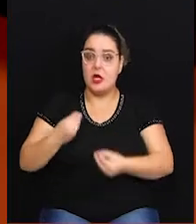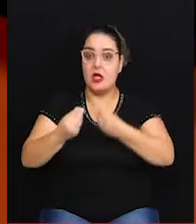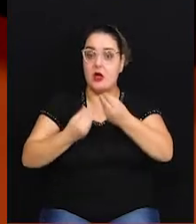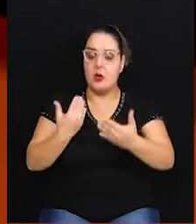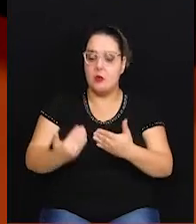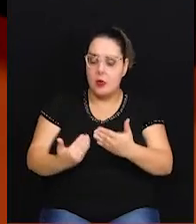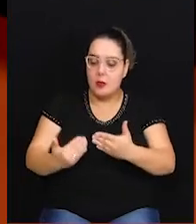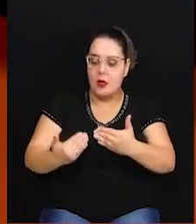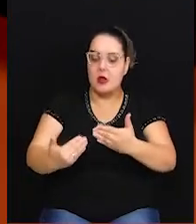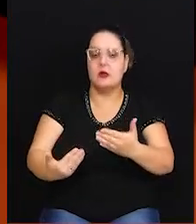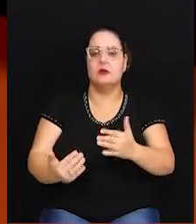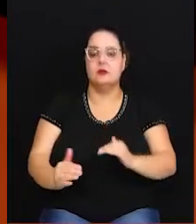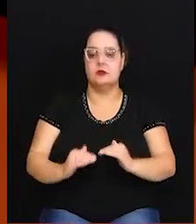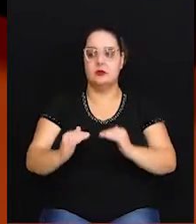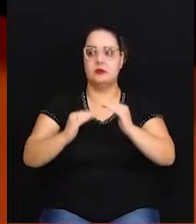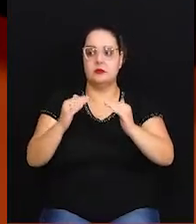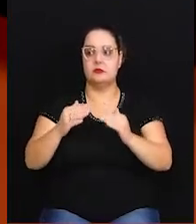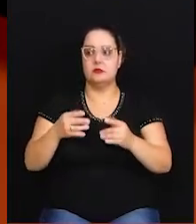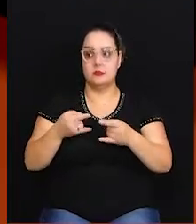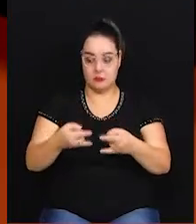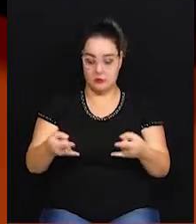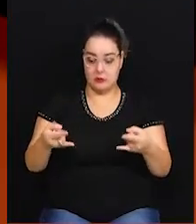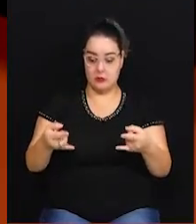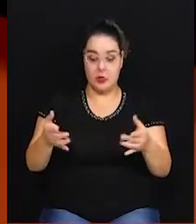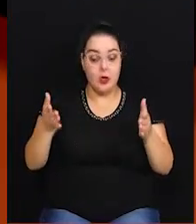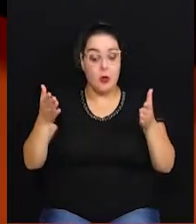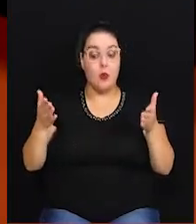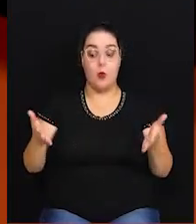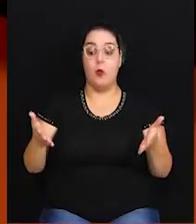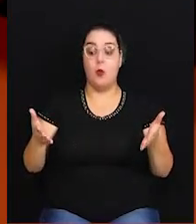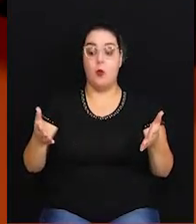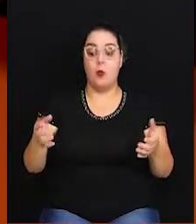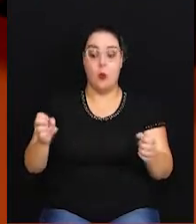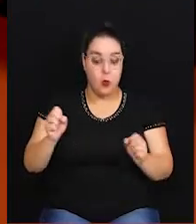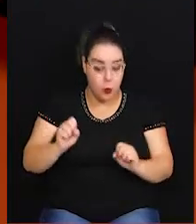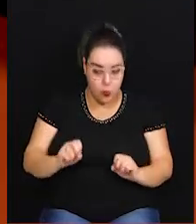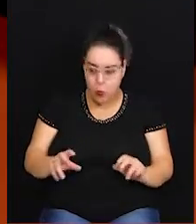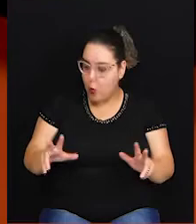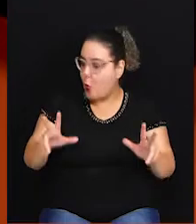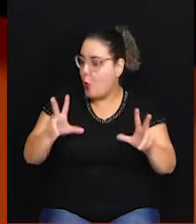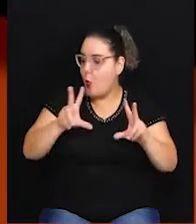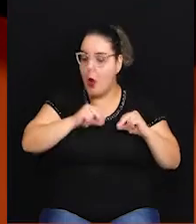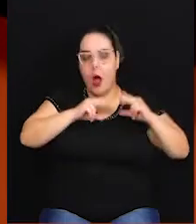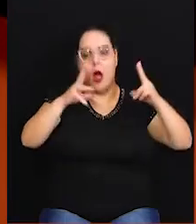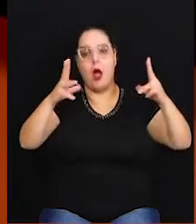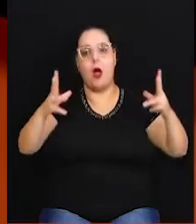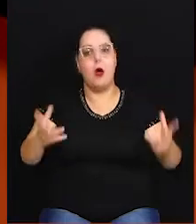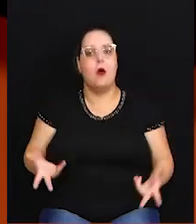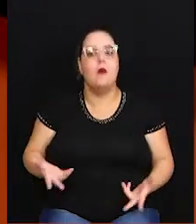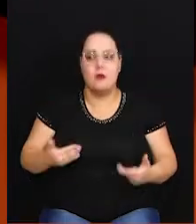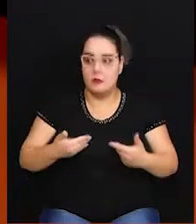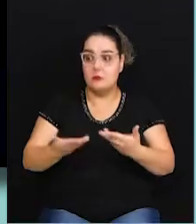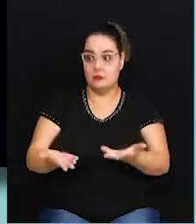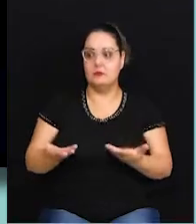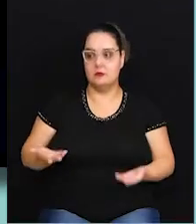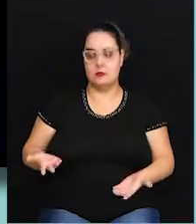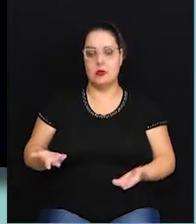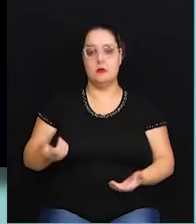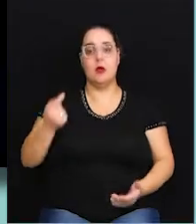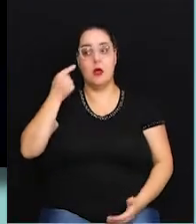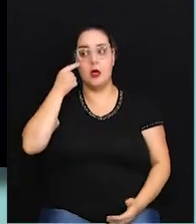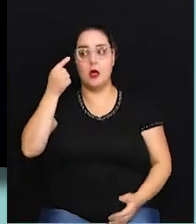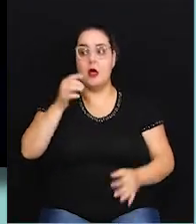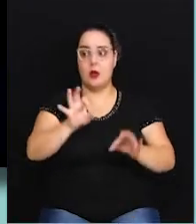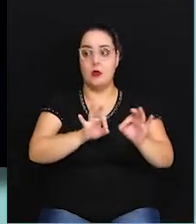foi o processo de desenvolvimento até vocês olharem e falarem: uau, deu certo, vamos apresentar. Bom, então a ideia